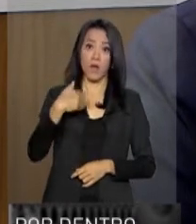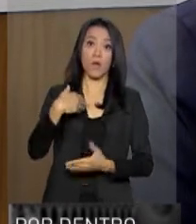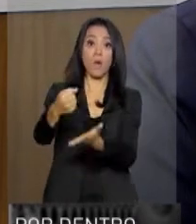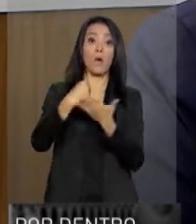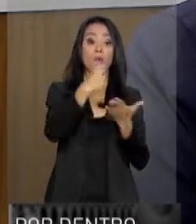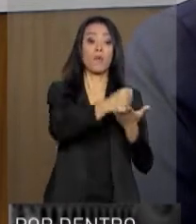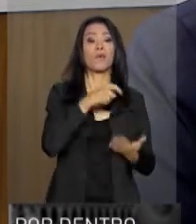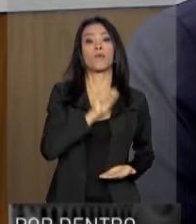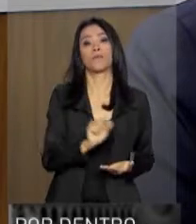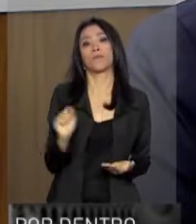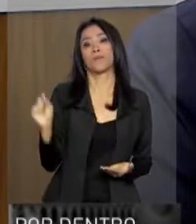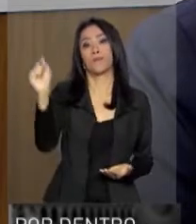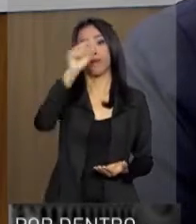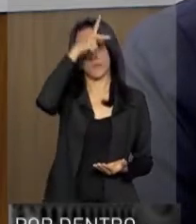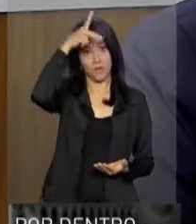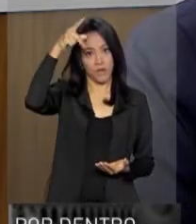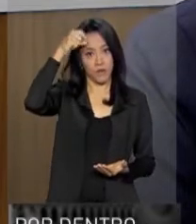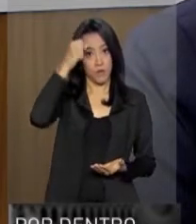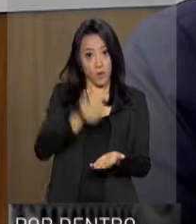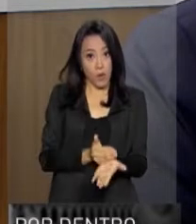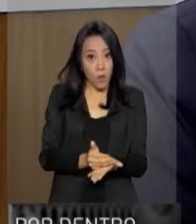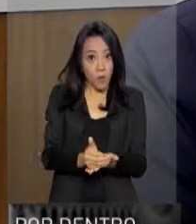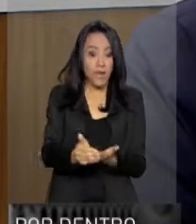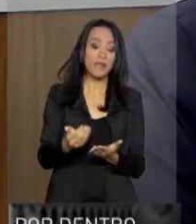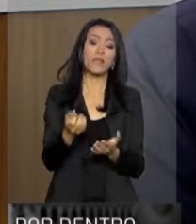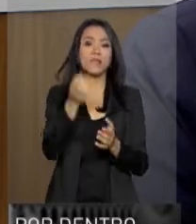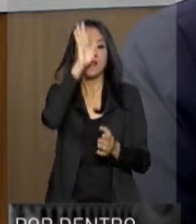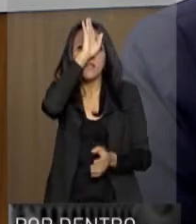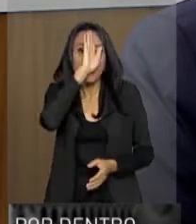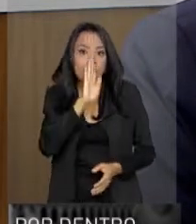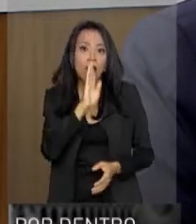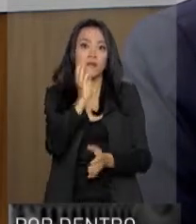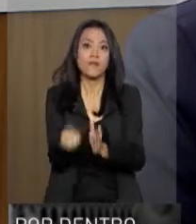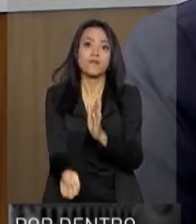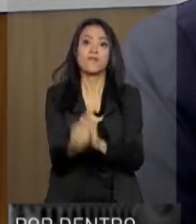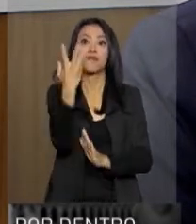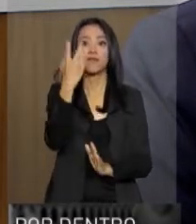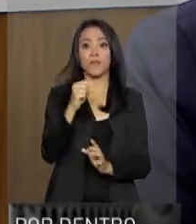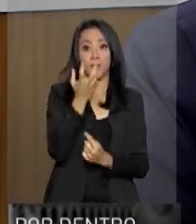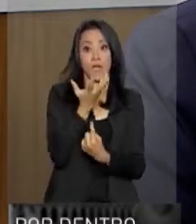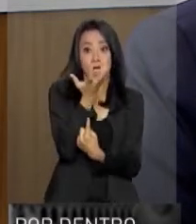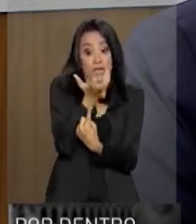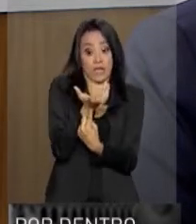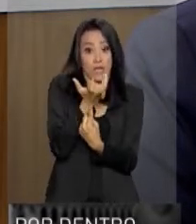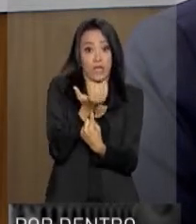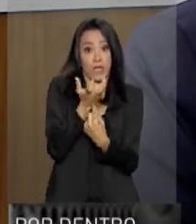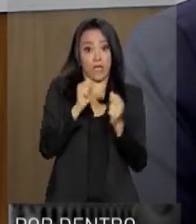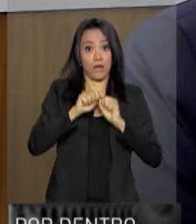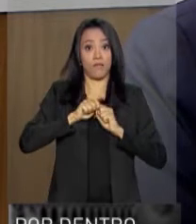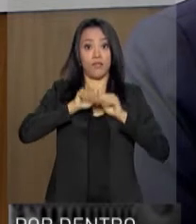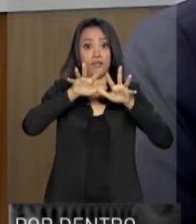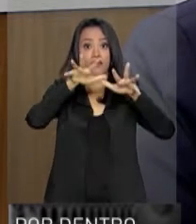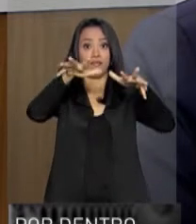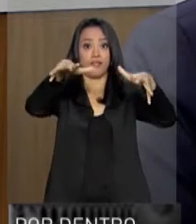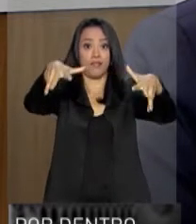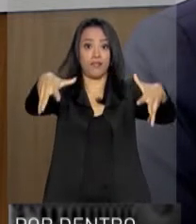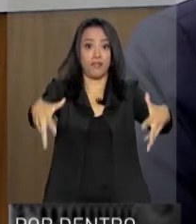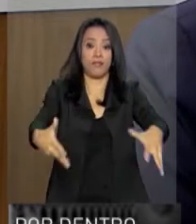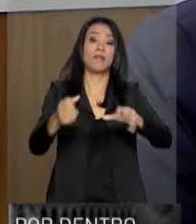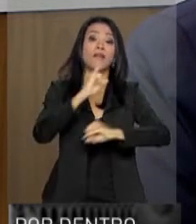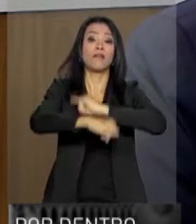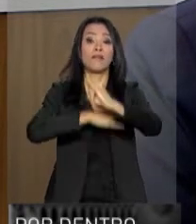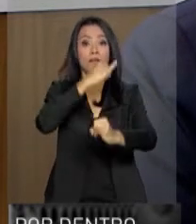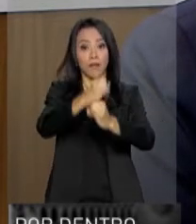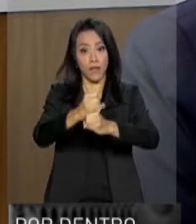começa a implantar gratuitamente a rede de antenas que vai levar a banda larga à internet com a